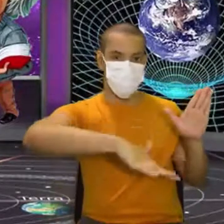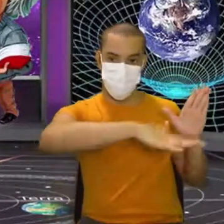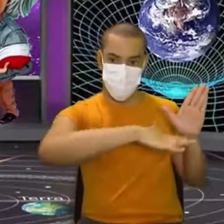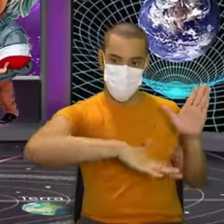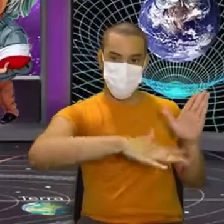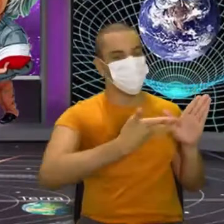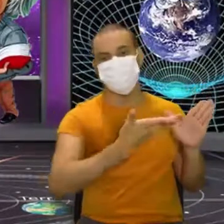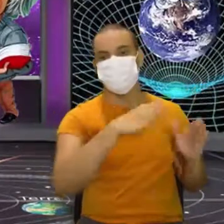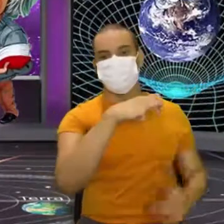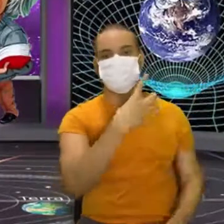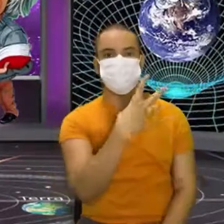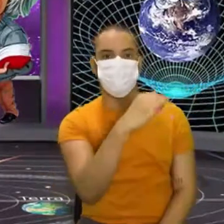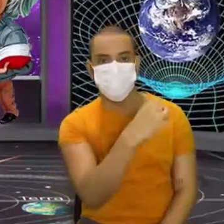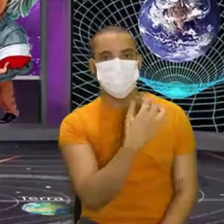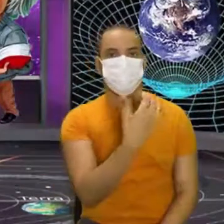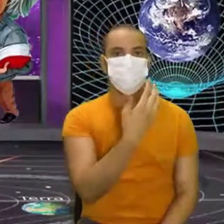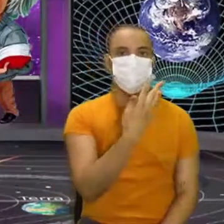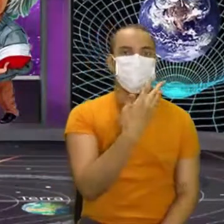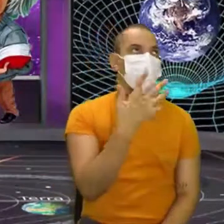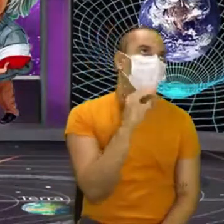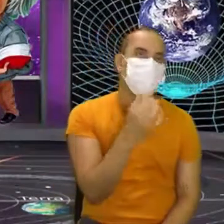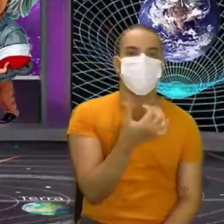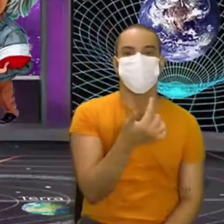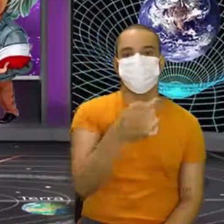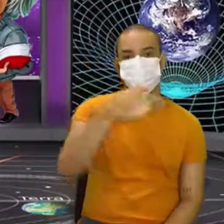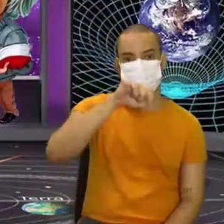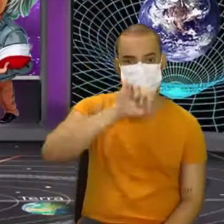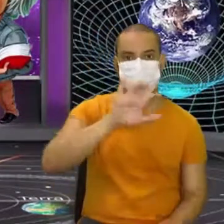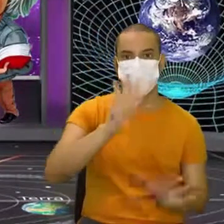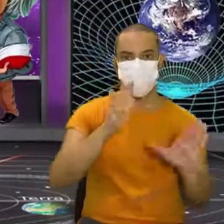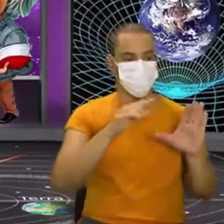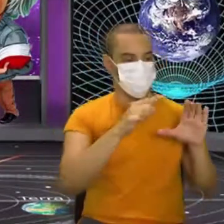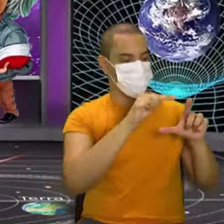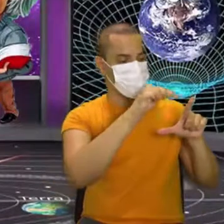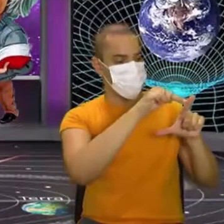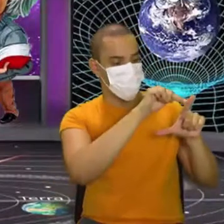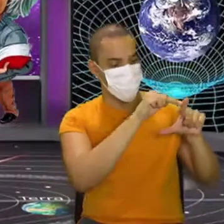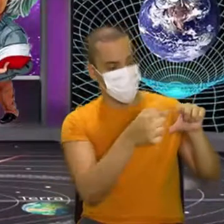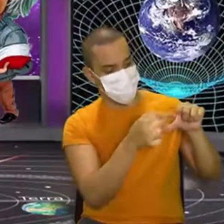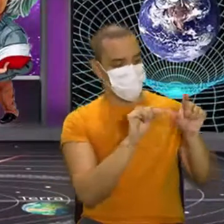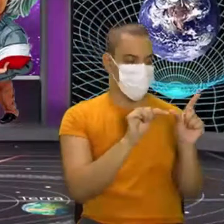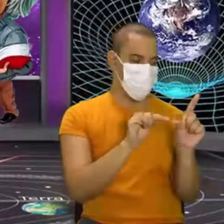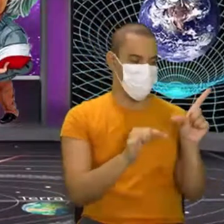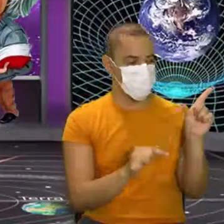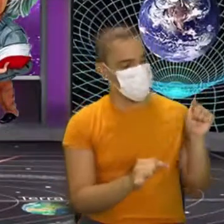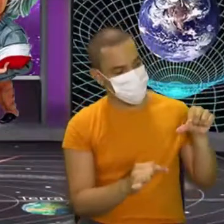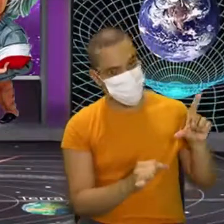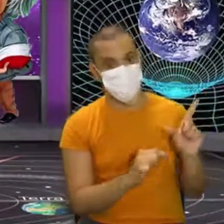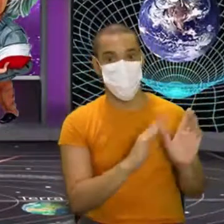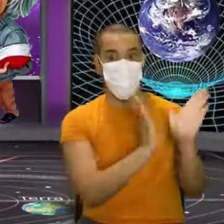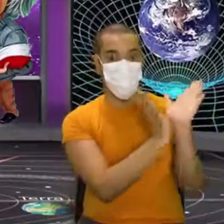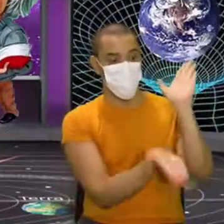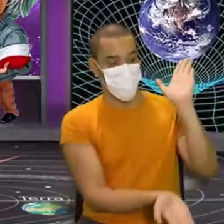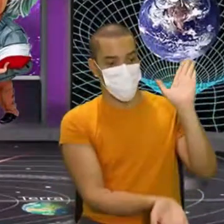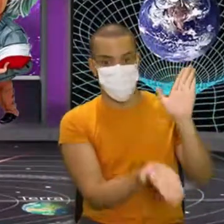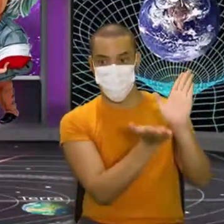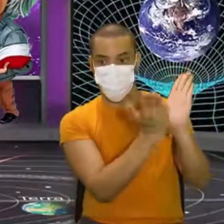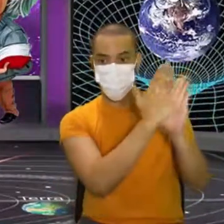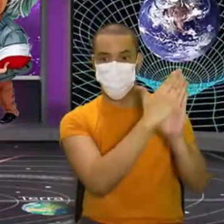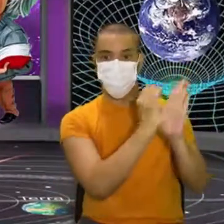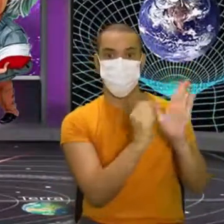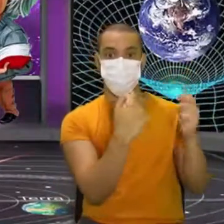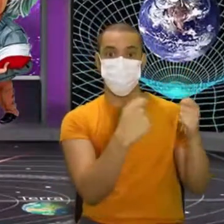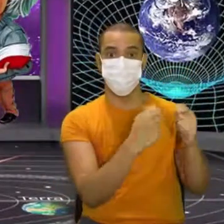30 o 56070 o ângulo que for aí vai fazer o que nós vamos ter que